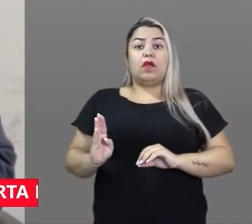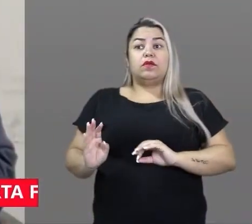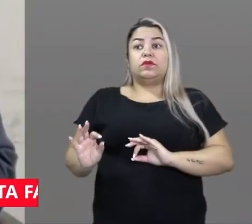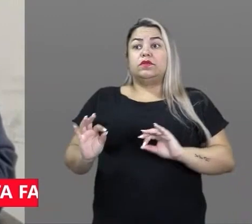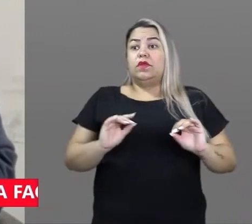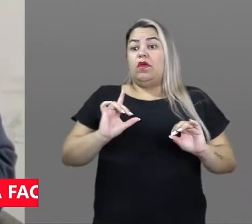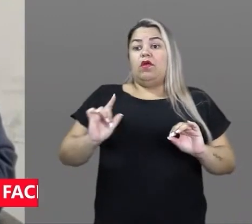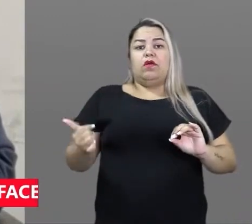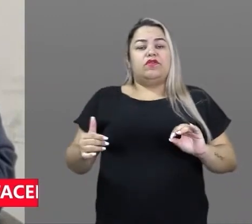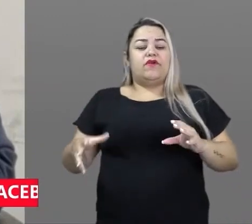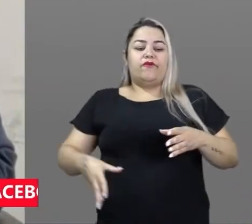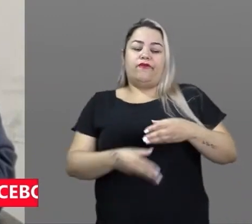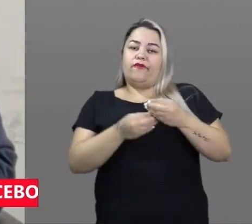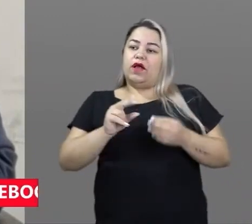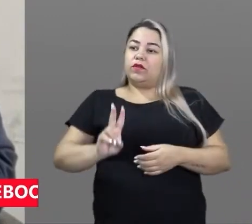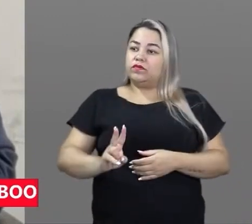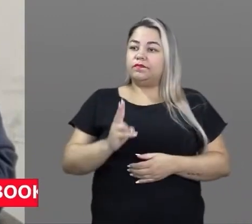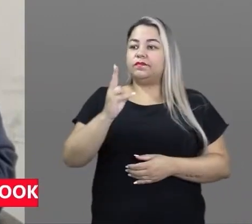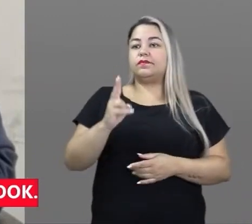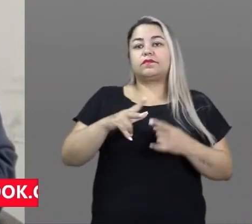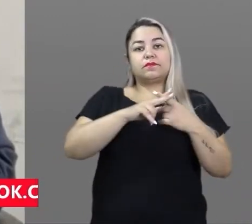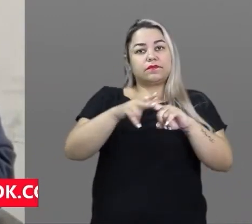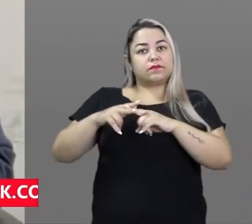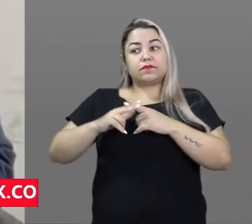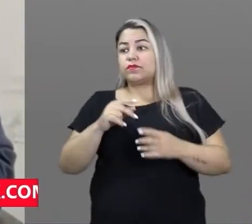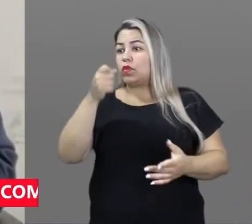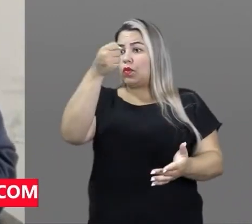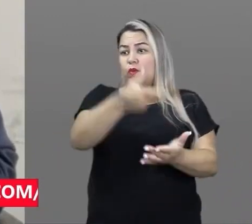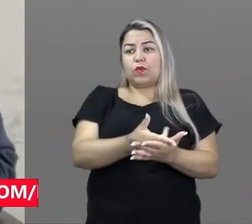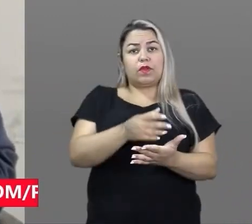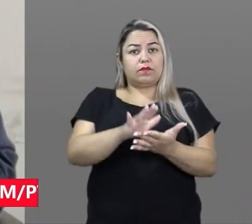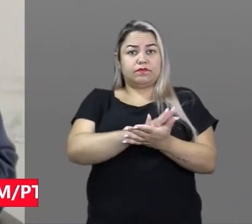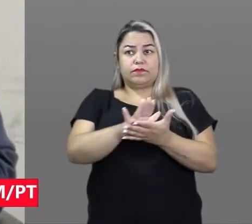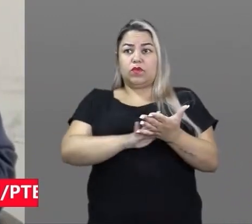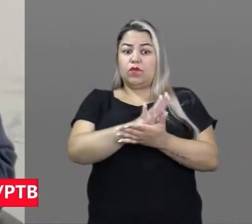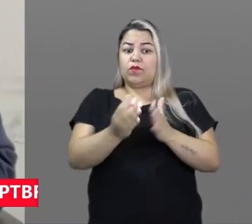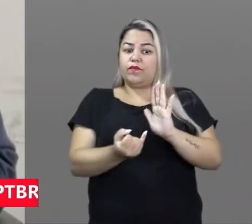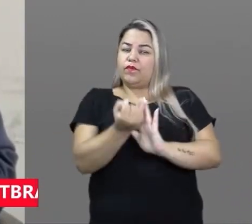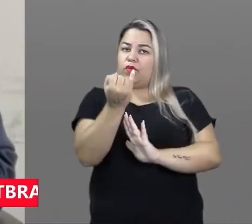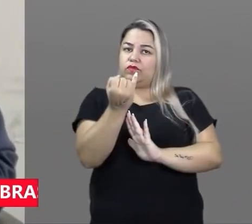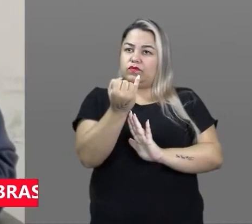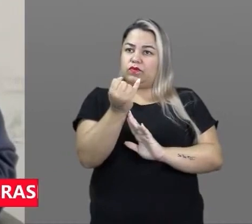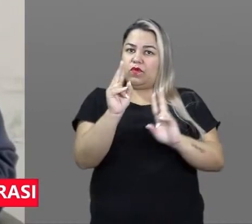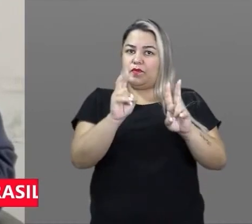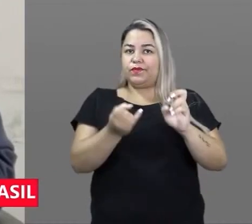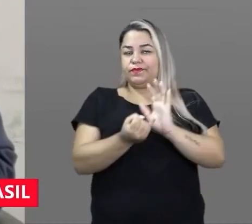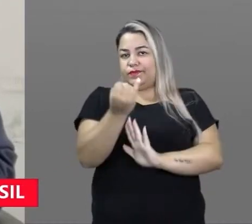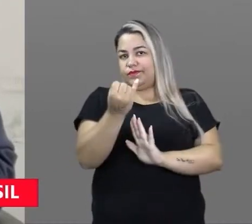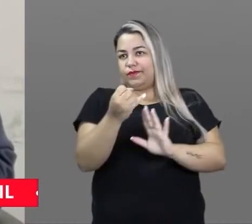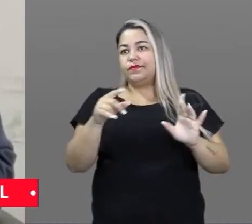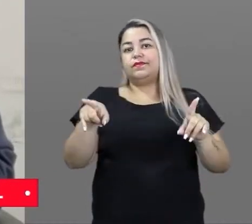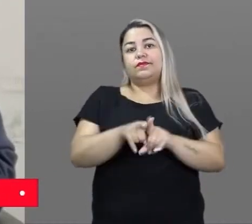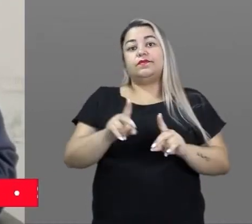sem valor agregado. A reforma ela não cobrará mais imposto do imposto, não cobrará mais